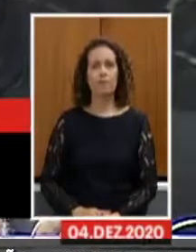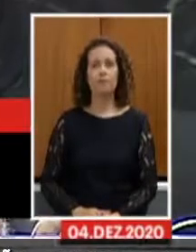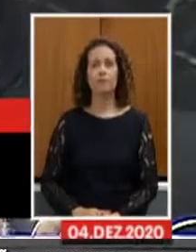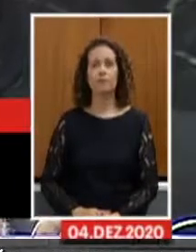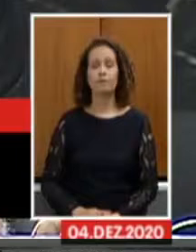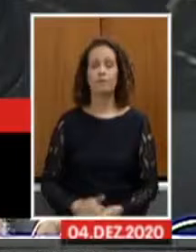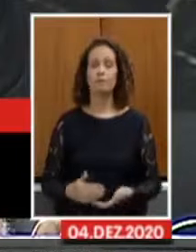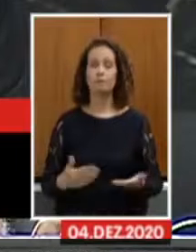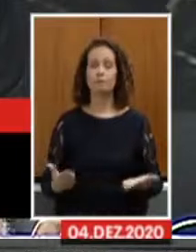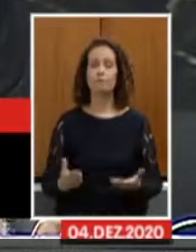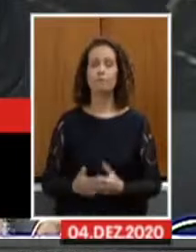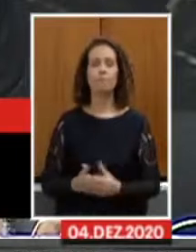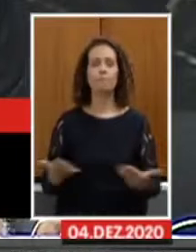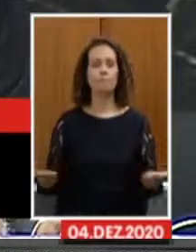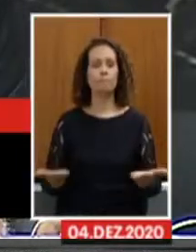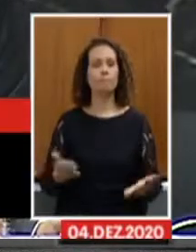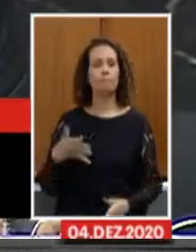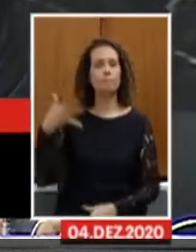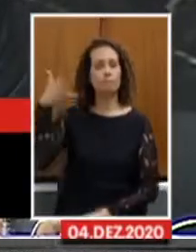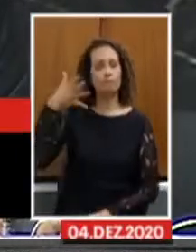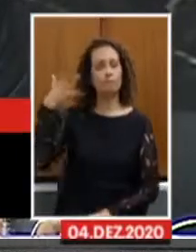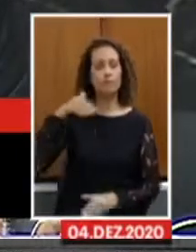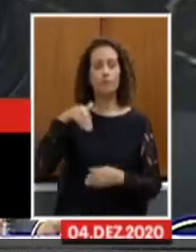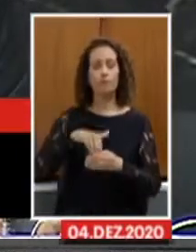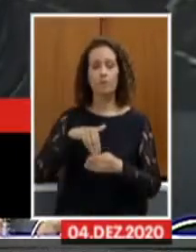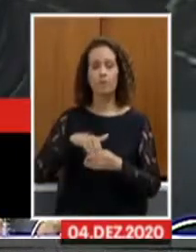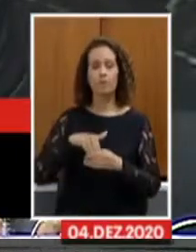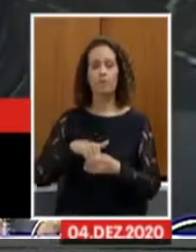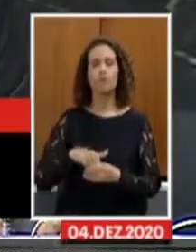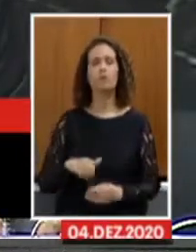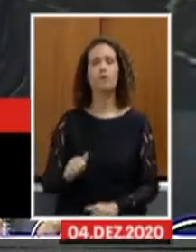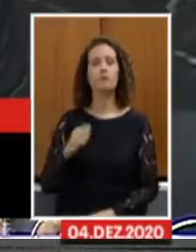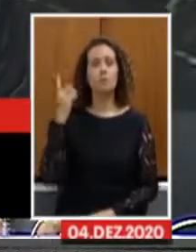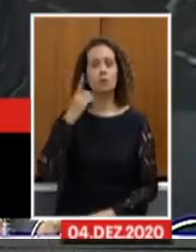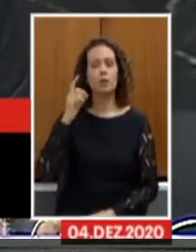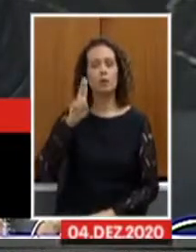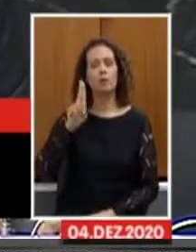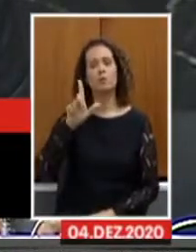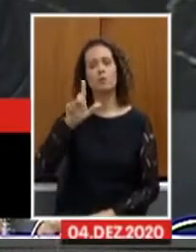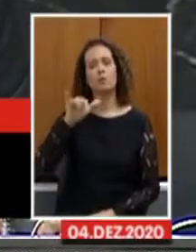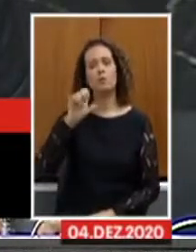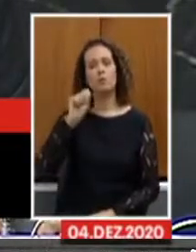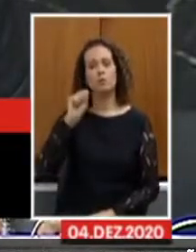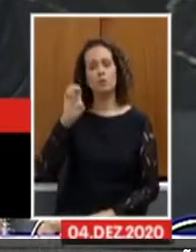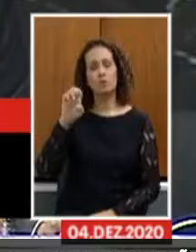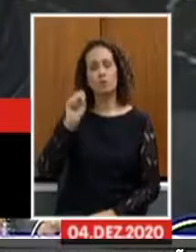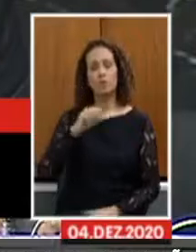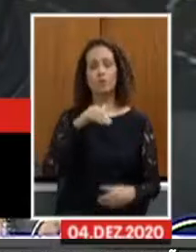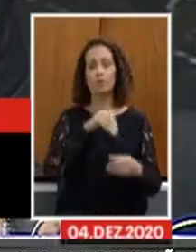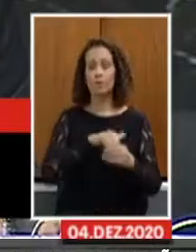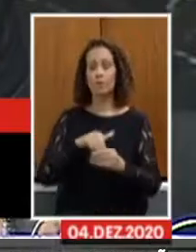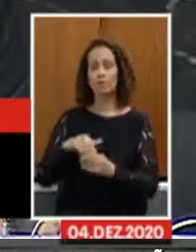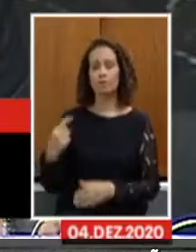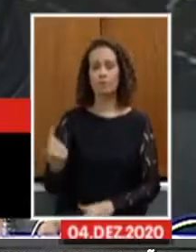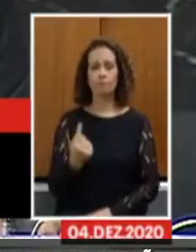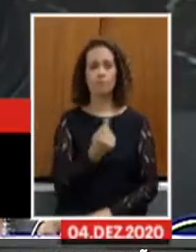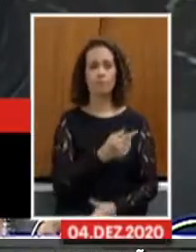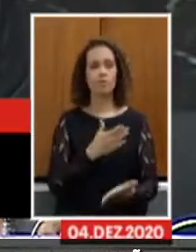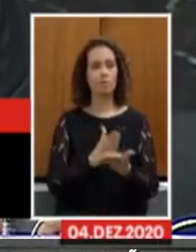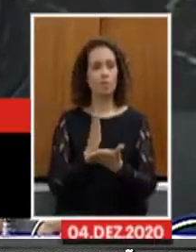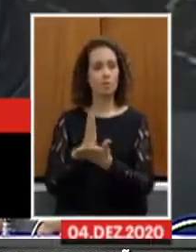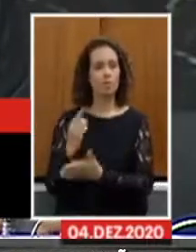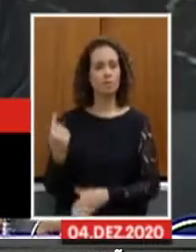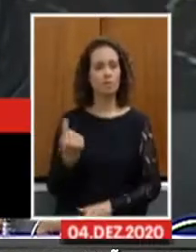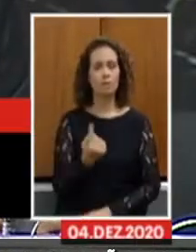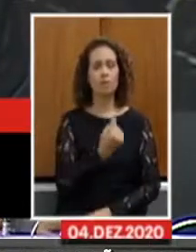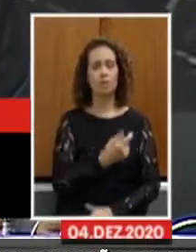Nesse passo, faz uso da palavra para encaminhar a votação da matéria o deputado Ulisses Gomes, após o que são submetidos à votação nominal e aprovados, cada um por sua vez,